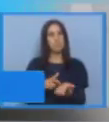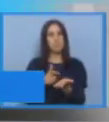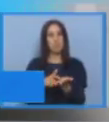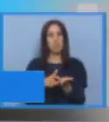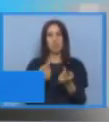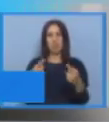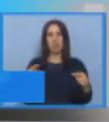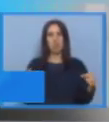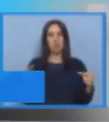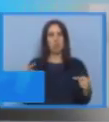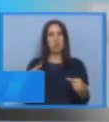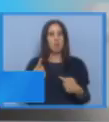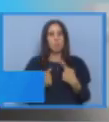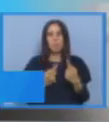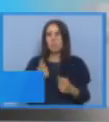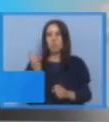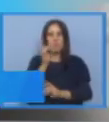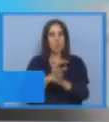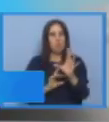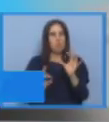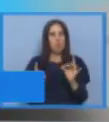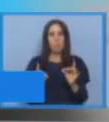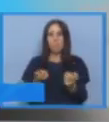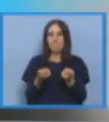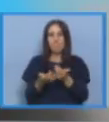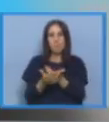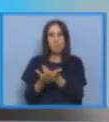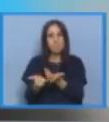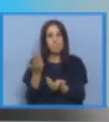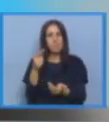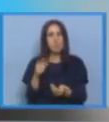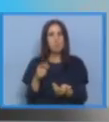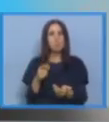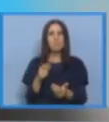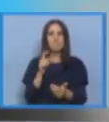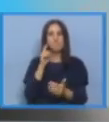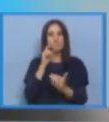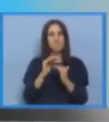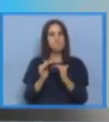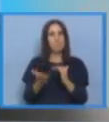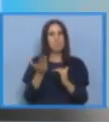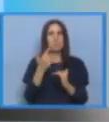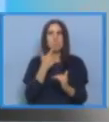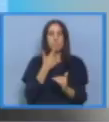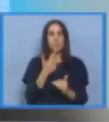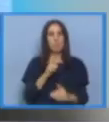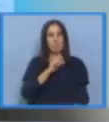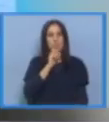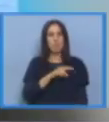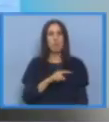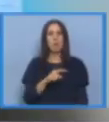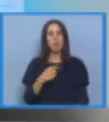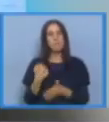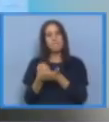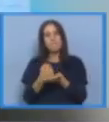de existir qualquer coisa na Europa mais organizado e mais sustentado, digamos, que possa acorrer